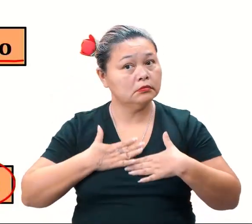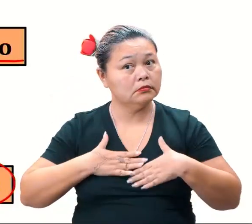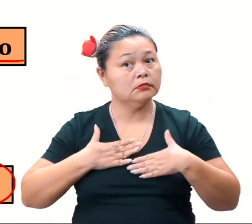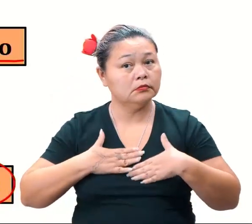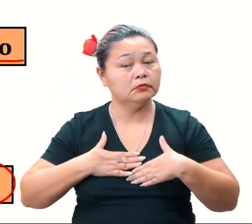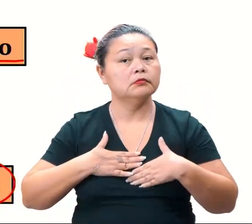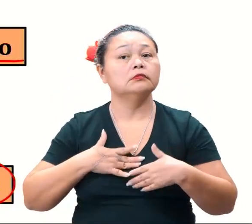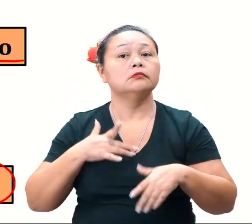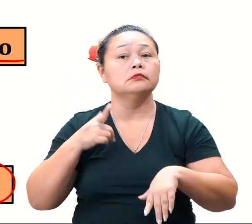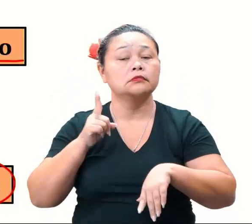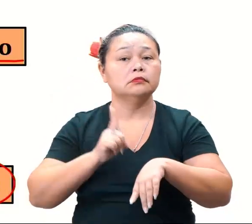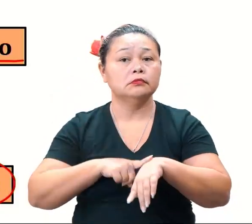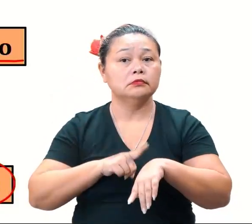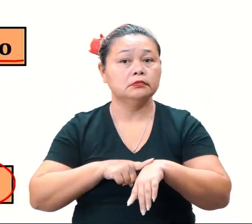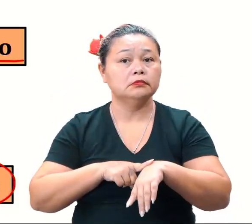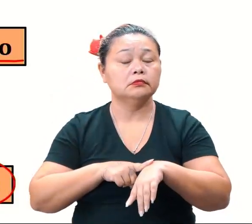de